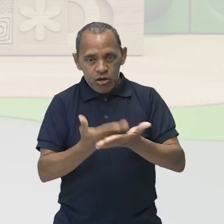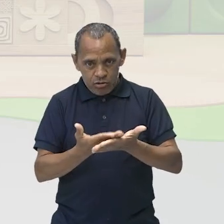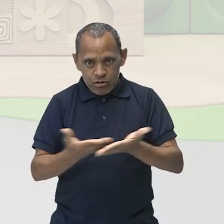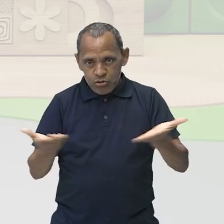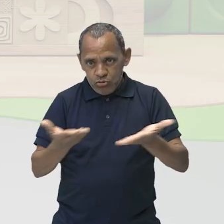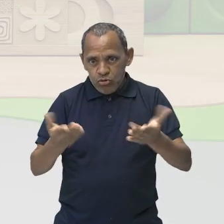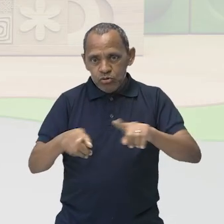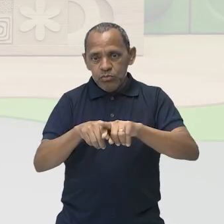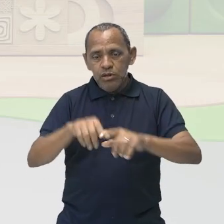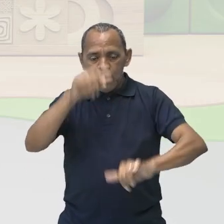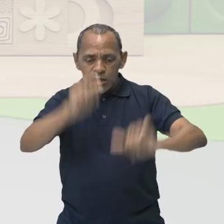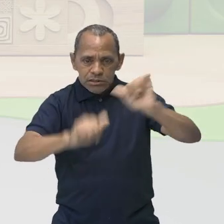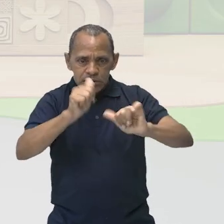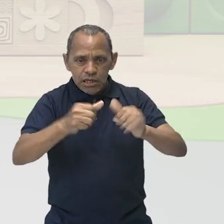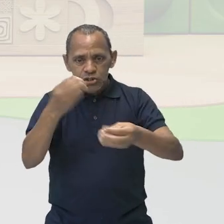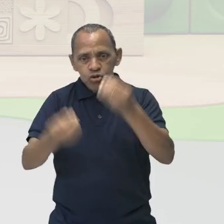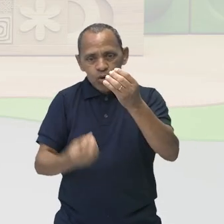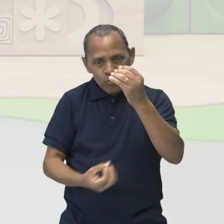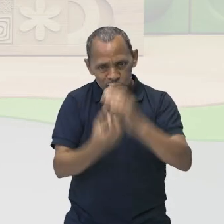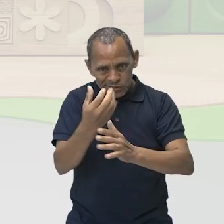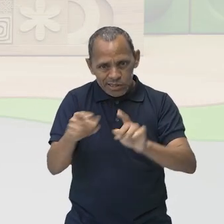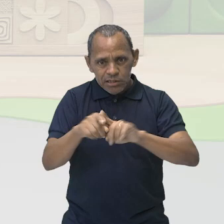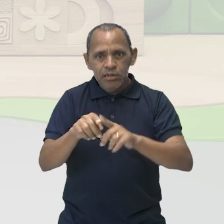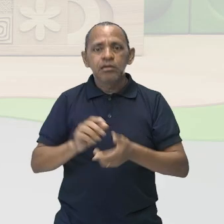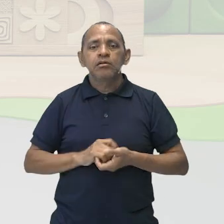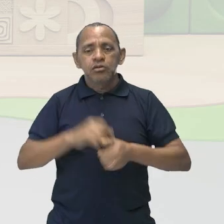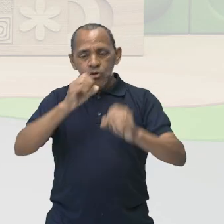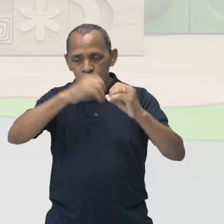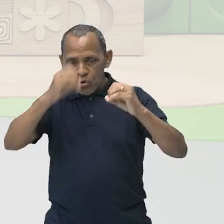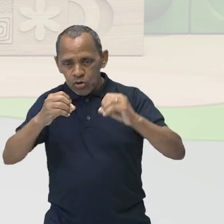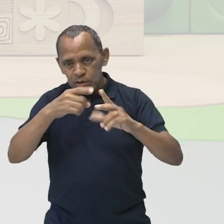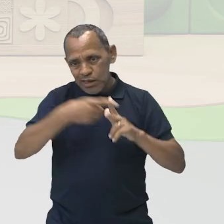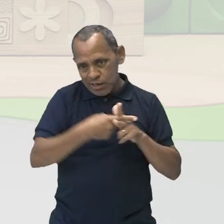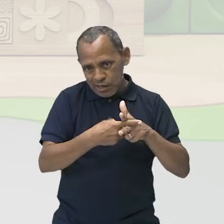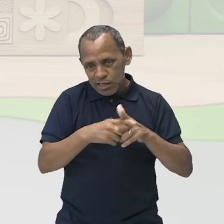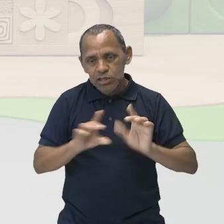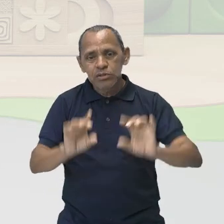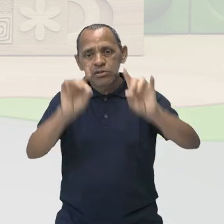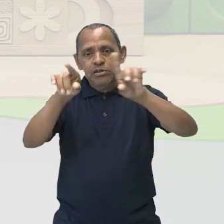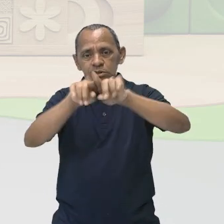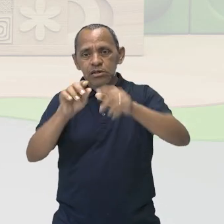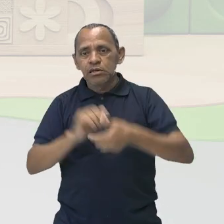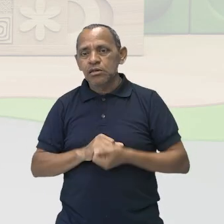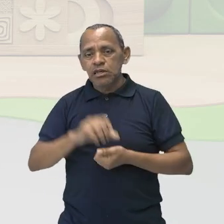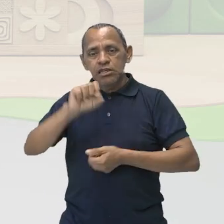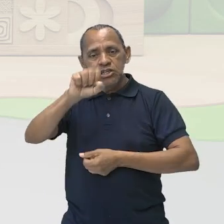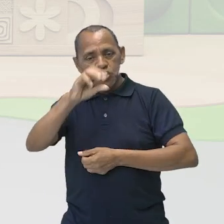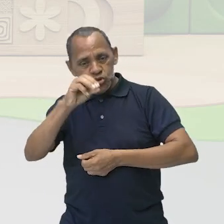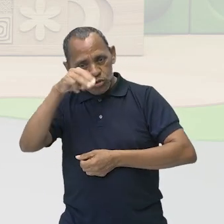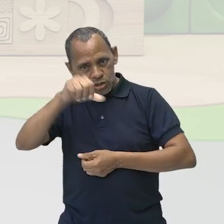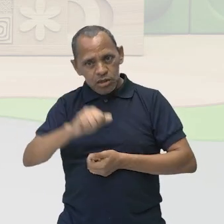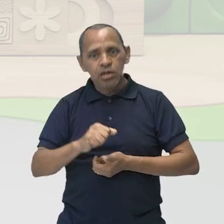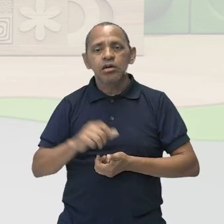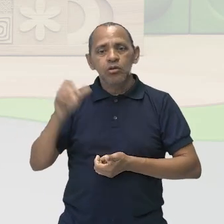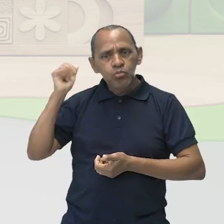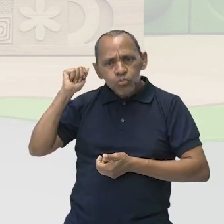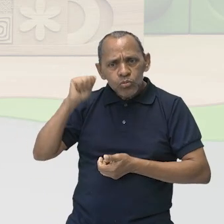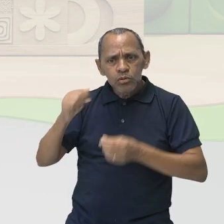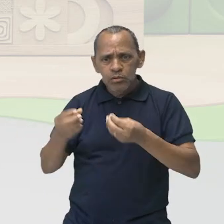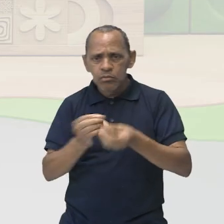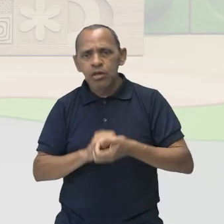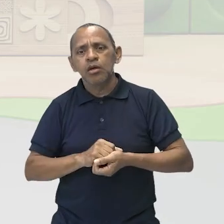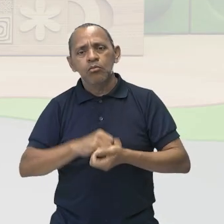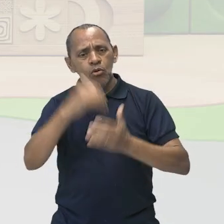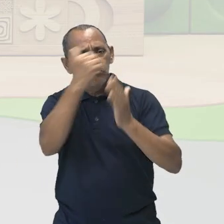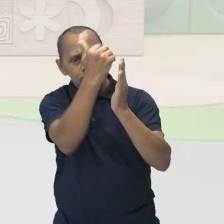então a análise da formação das ondas mecânicas, especificamente sobre o som. Então, nós vimos que o som ele pode ser